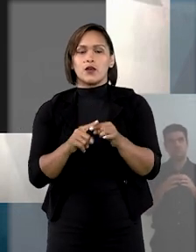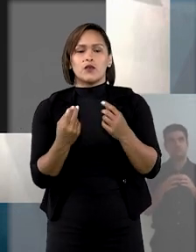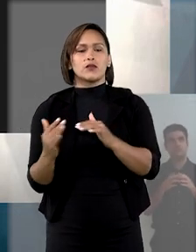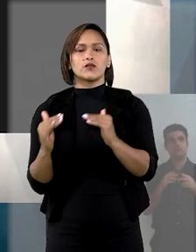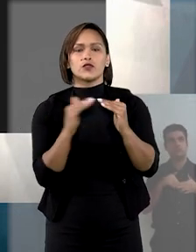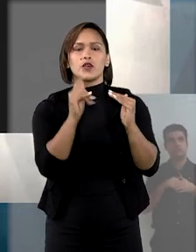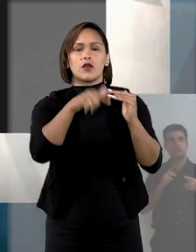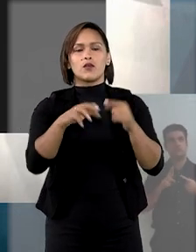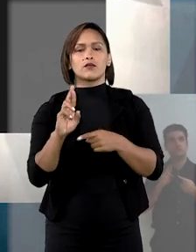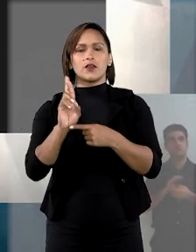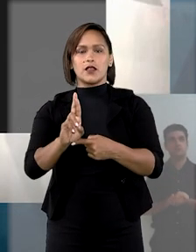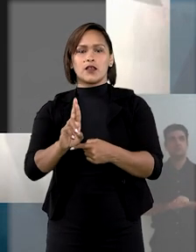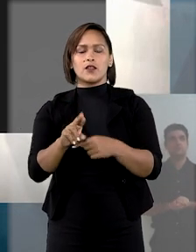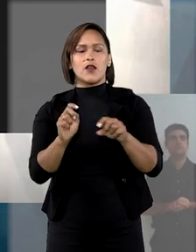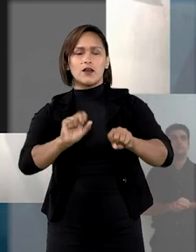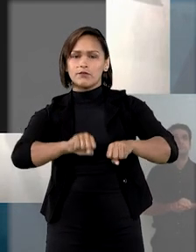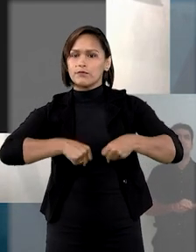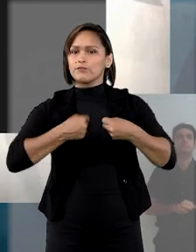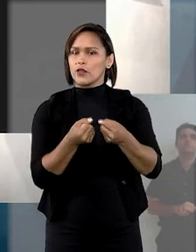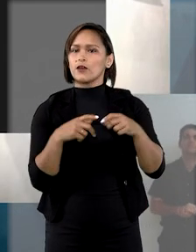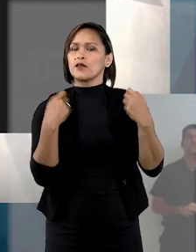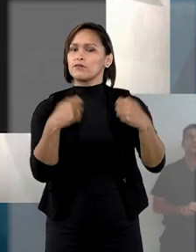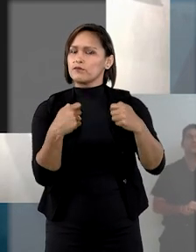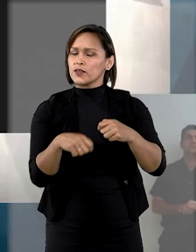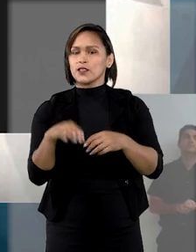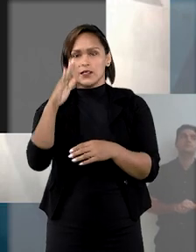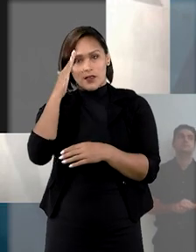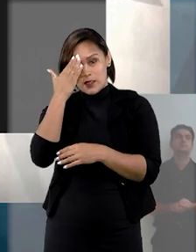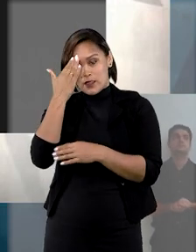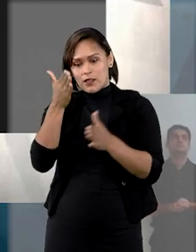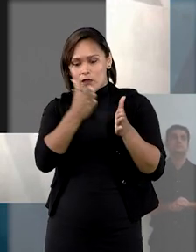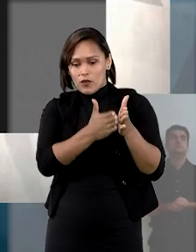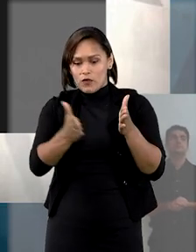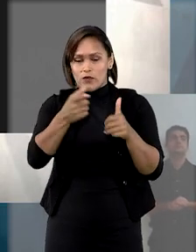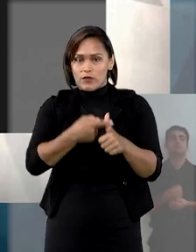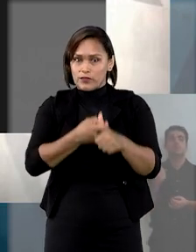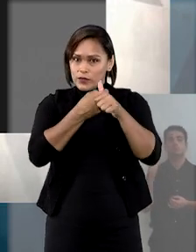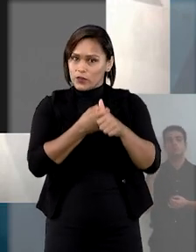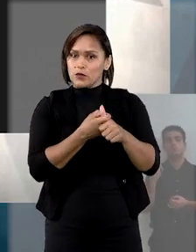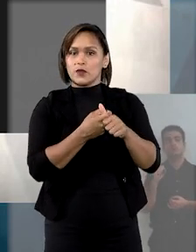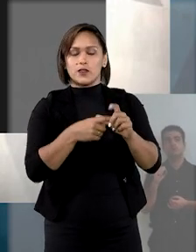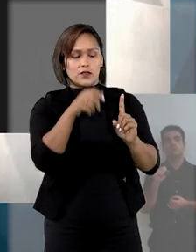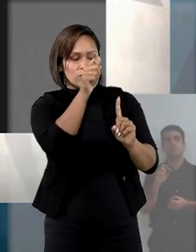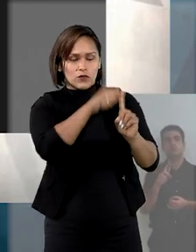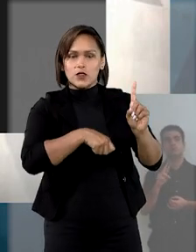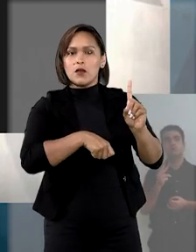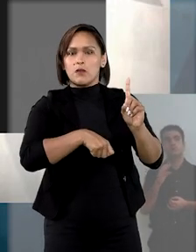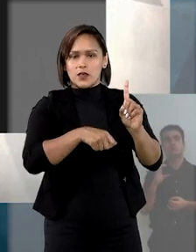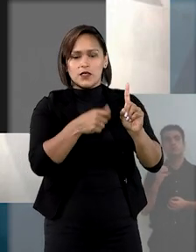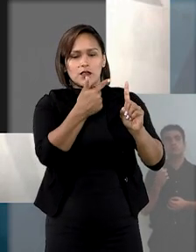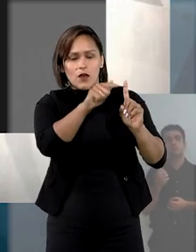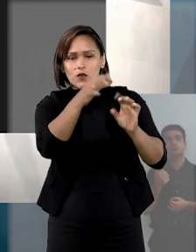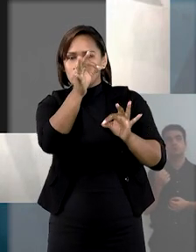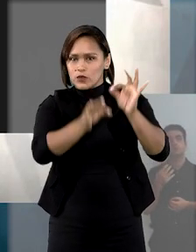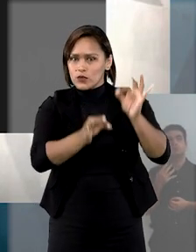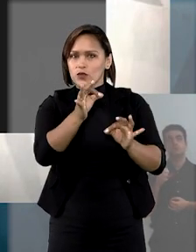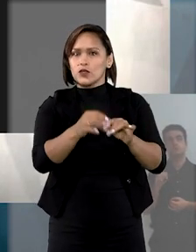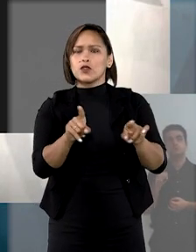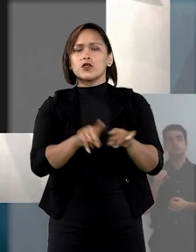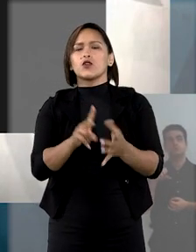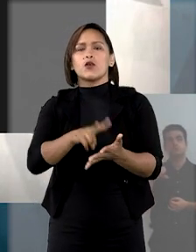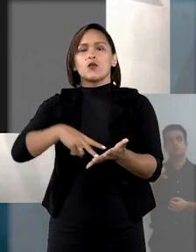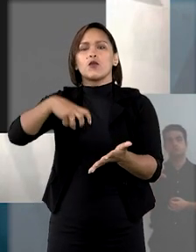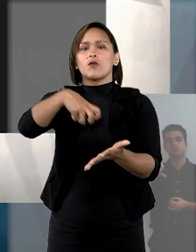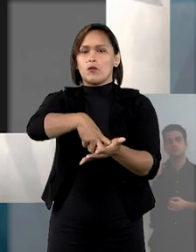que, de acordo com a relatora, reforça a necessidade de se reconhecer o tempo de suspensão do dever de apresentação mensal em juízo